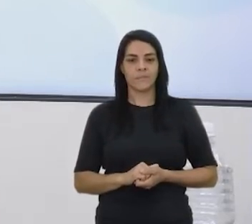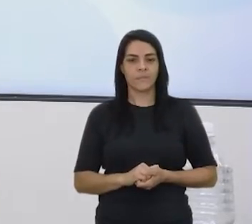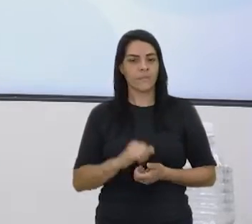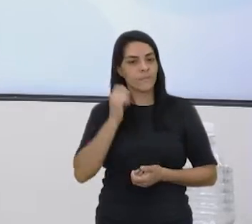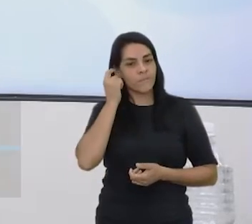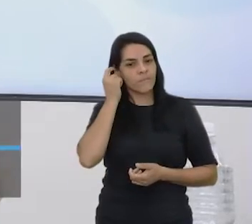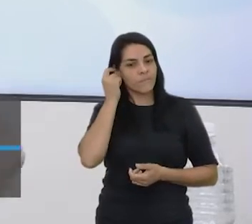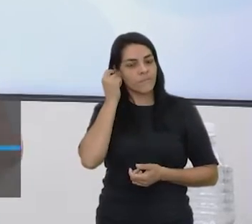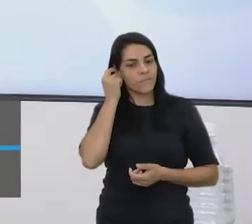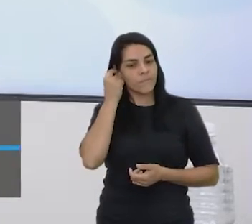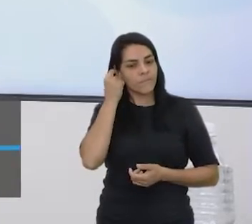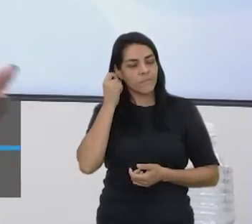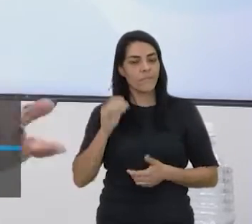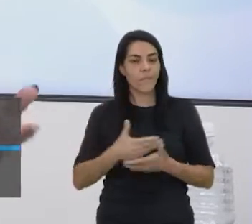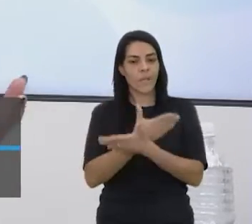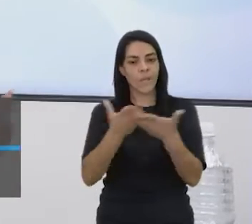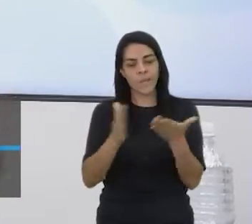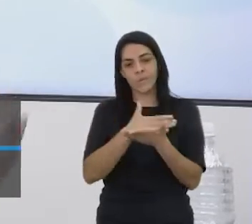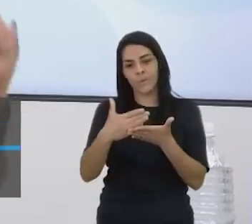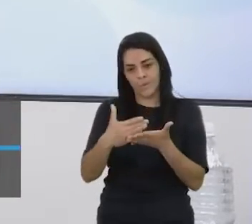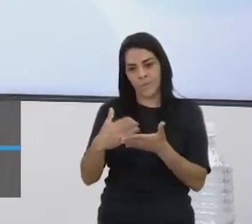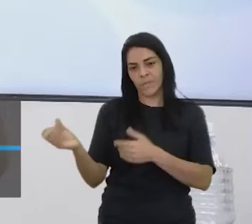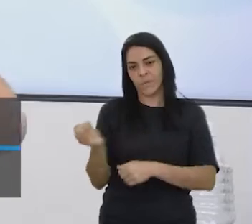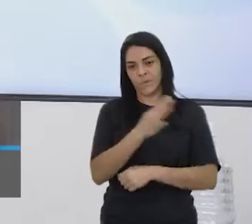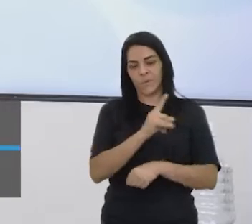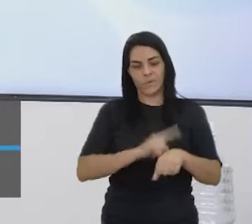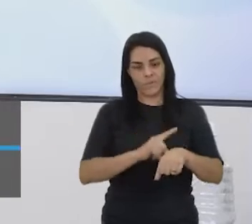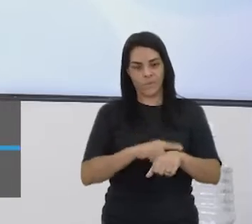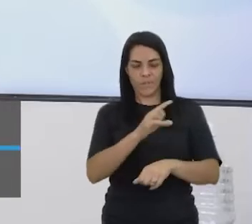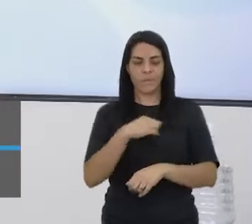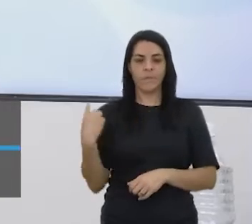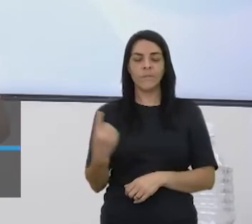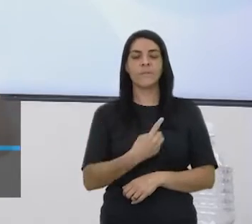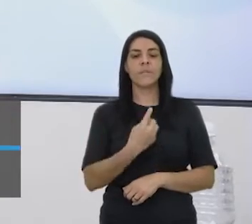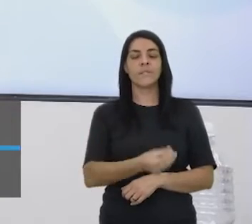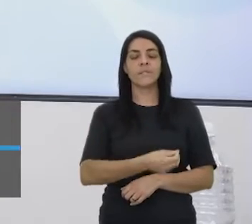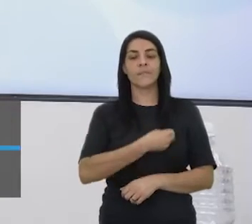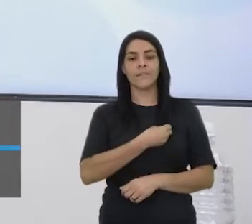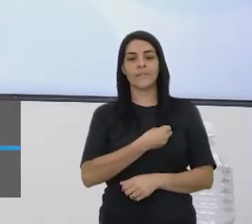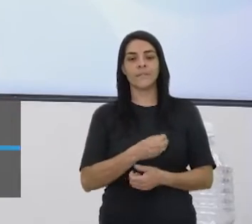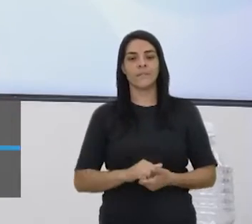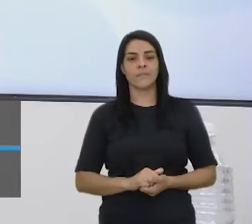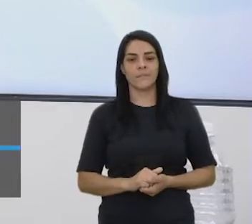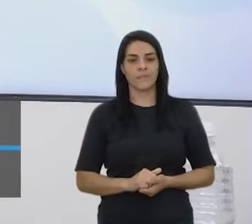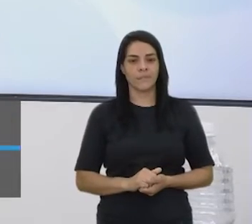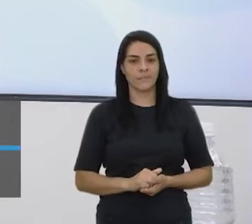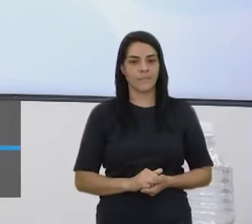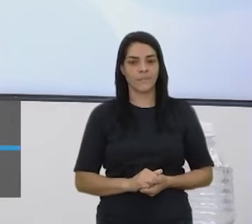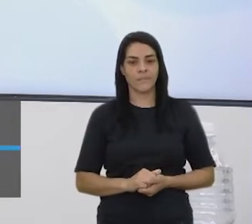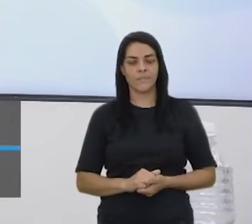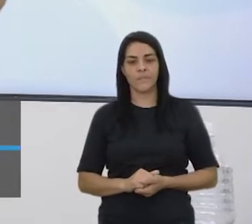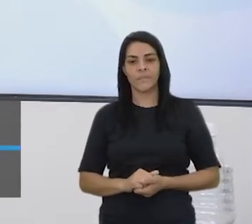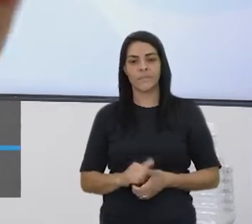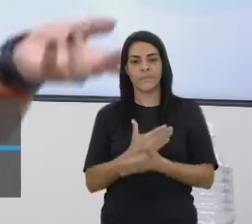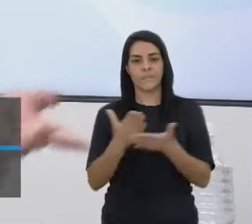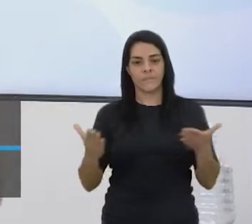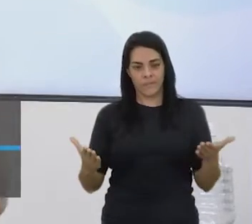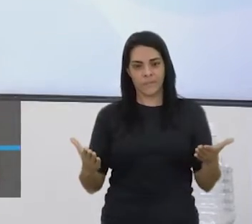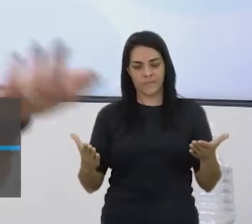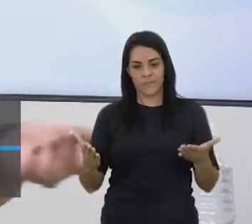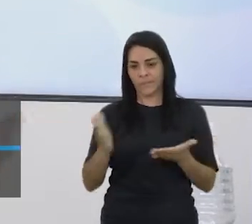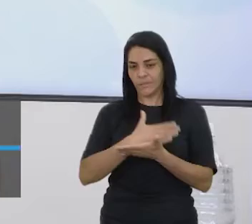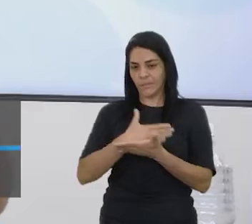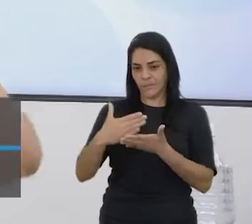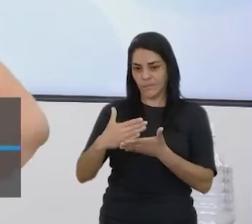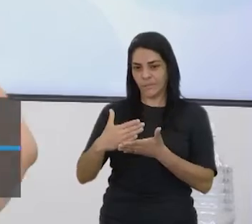um novo ciclo a gente inicia um novo momento da nossa vida a gente tá justamente iniciando uma nova construção e não só uma